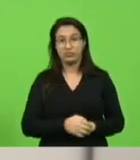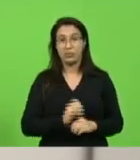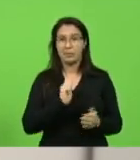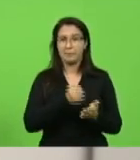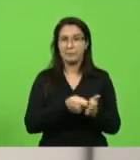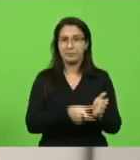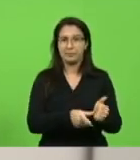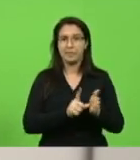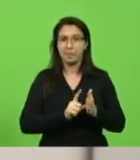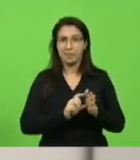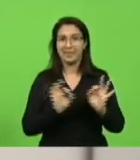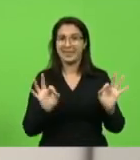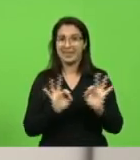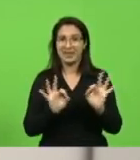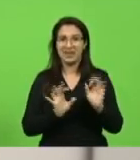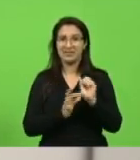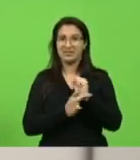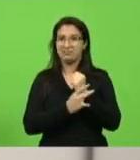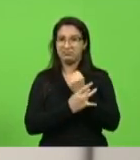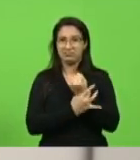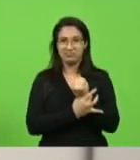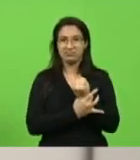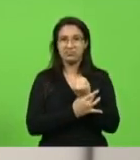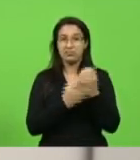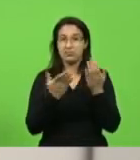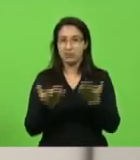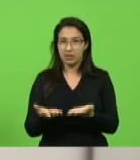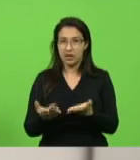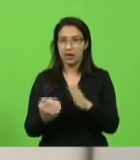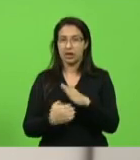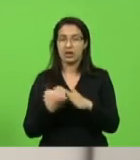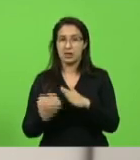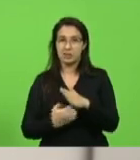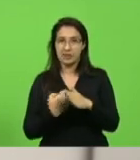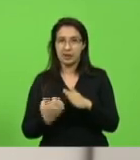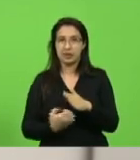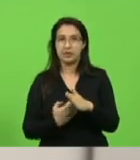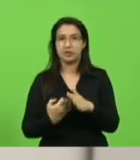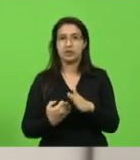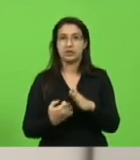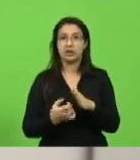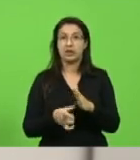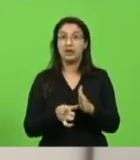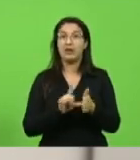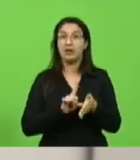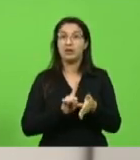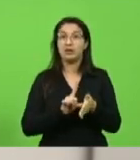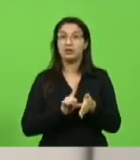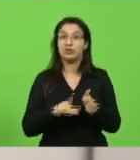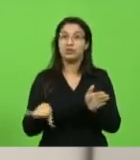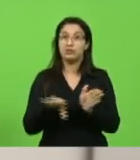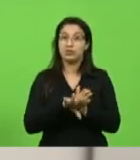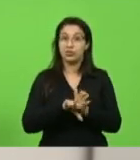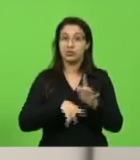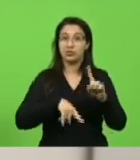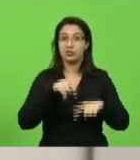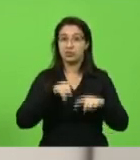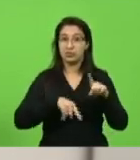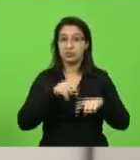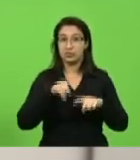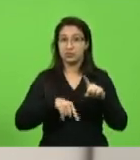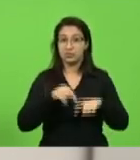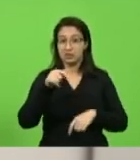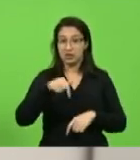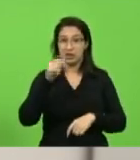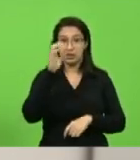a prestação de qualquer garantia pelo contratado, ainda mais antes da chegada de mercadoria em solo brasileiro,